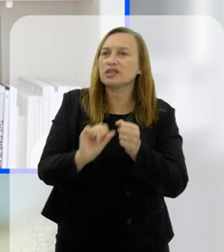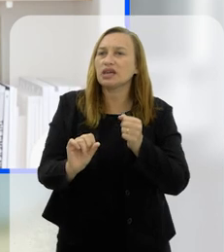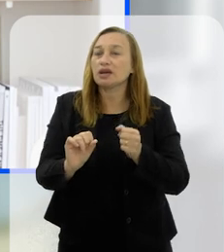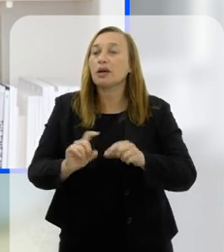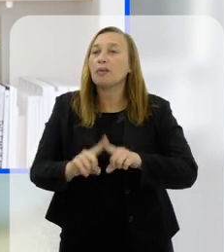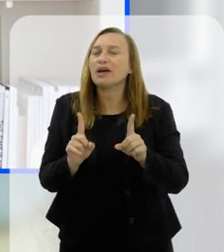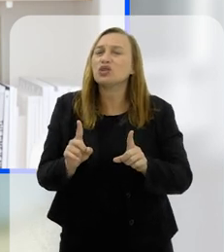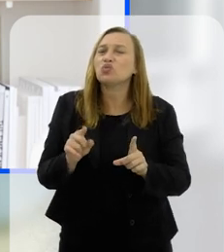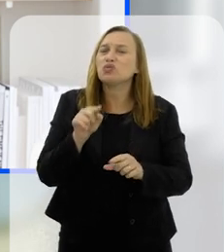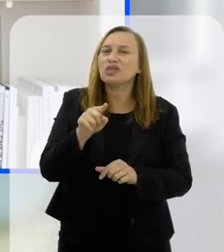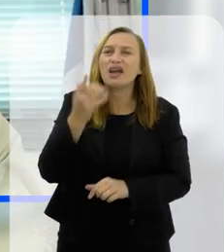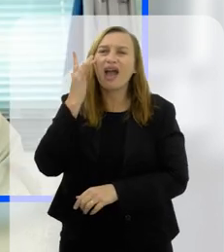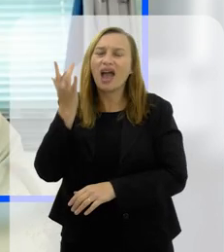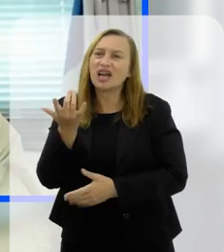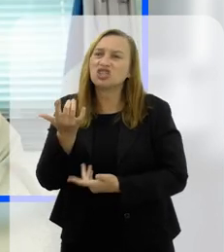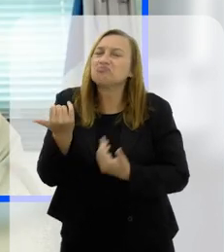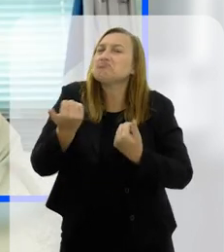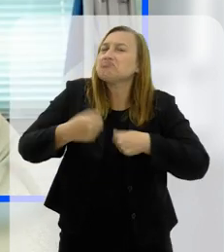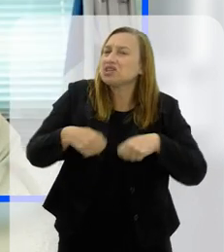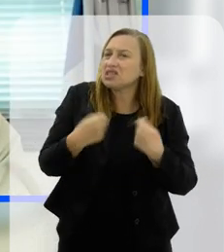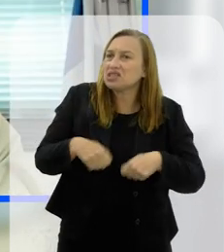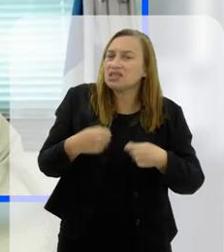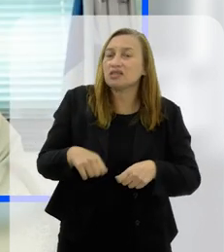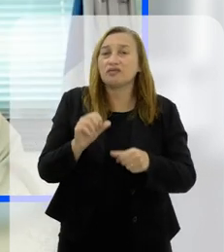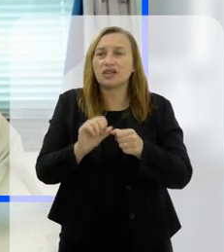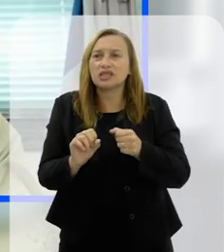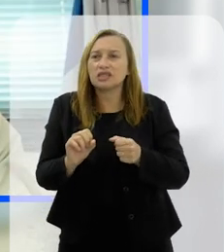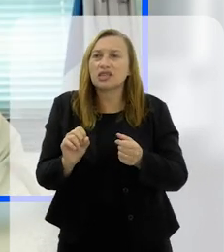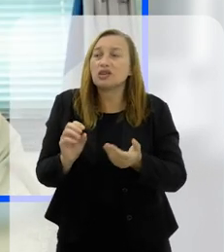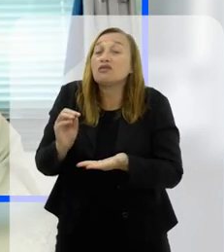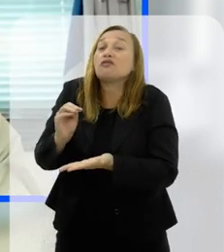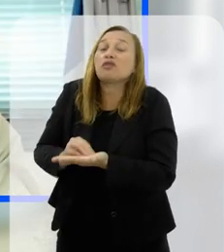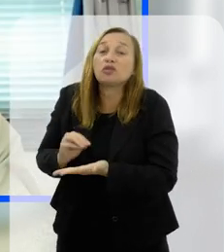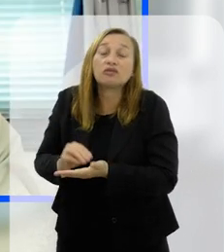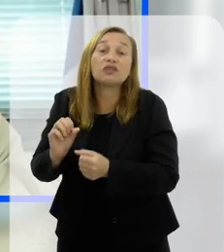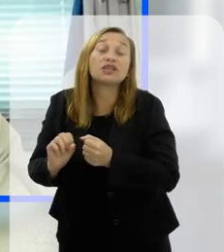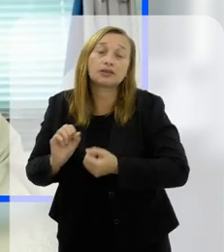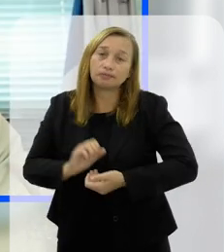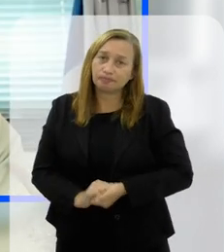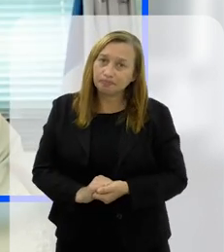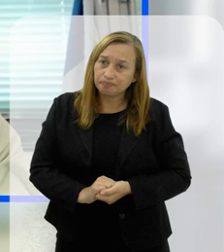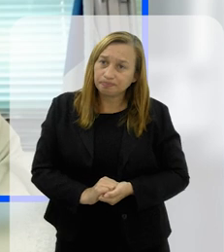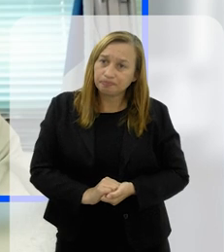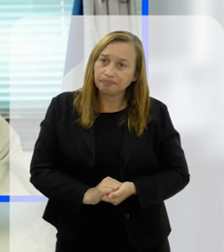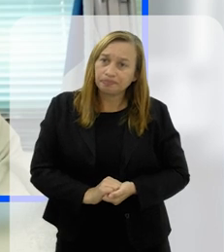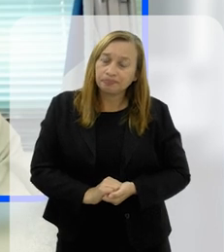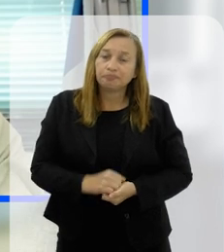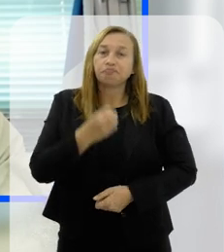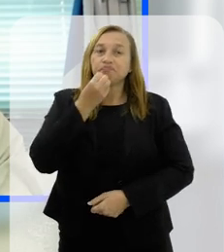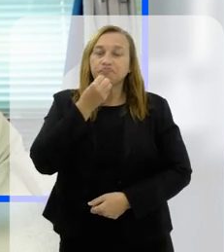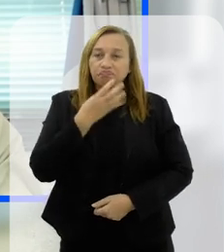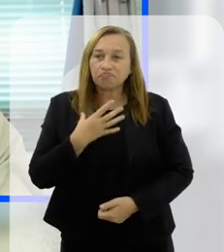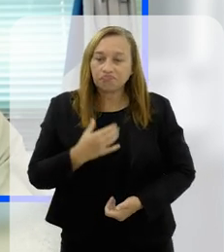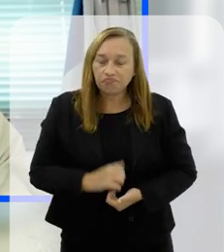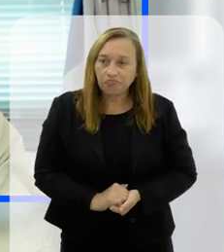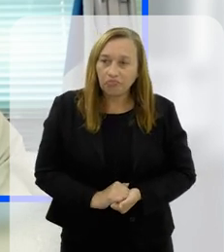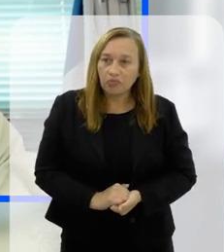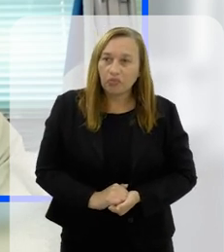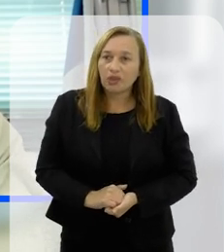foi feito né mas o que que você acha que ainda precisa ser feito o que que ainda falta bom